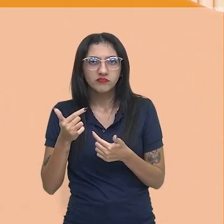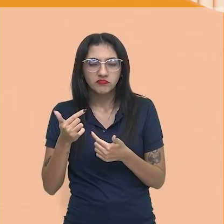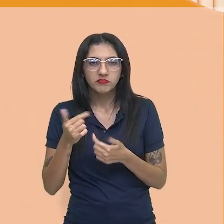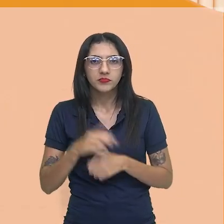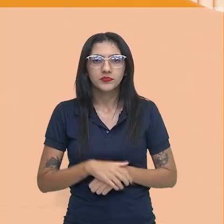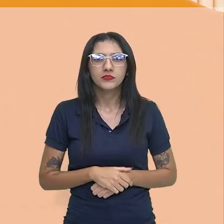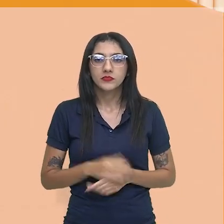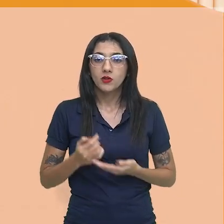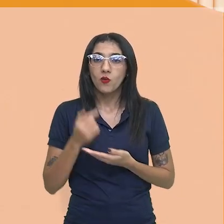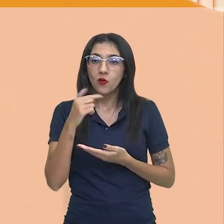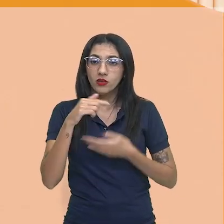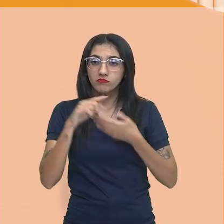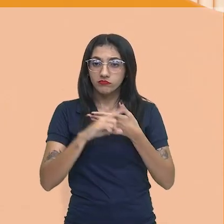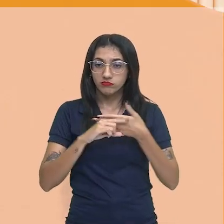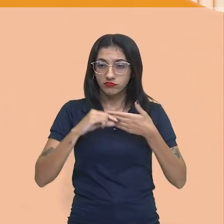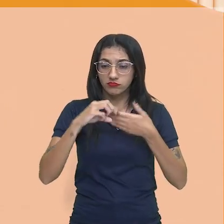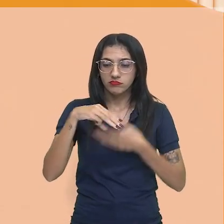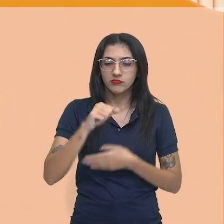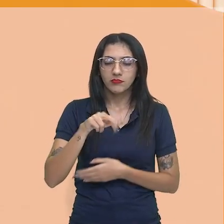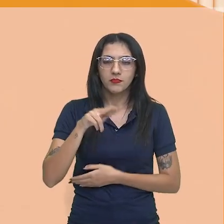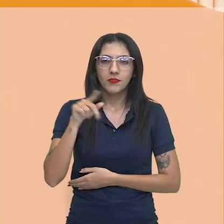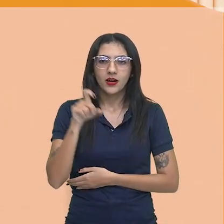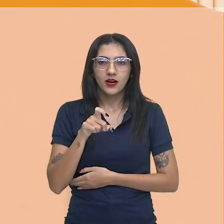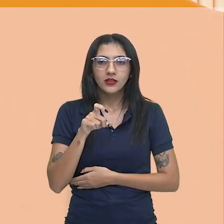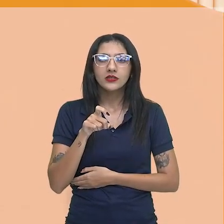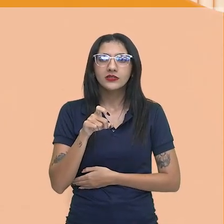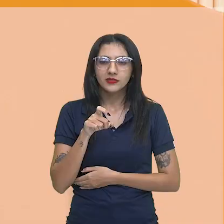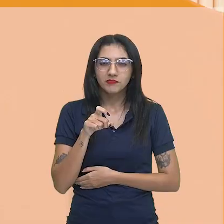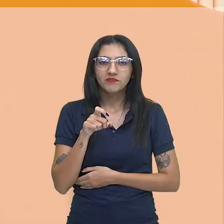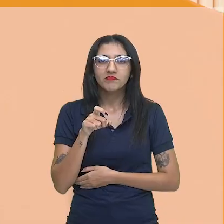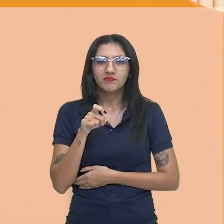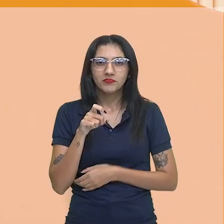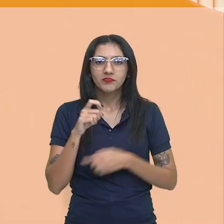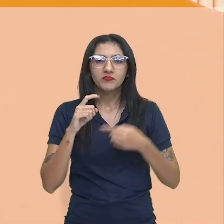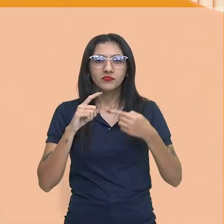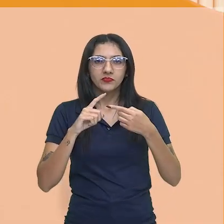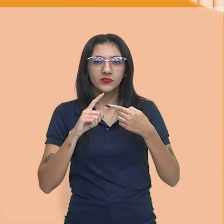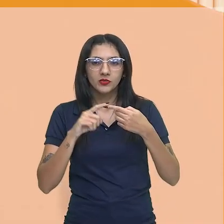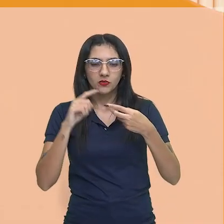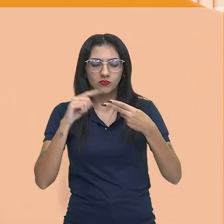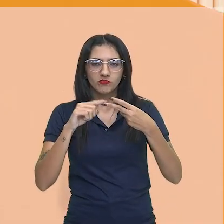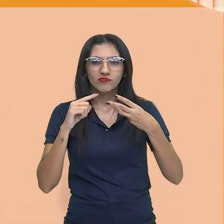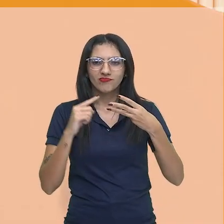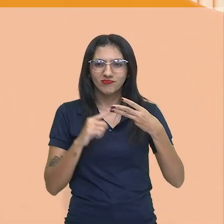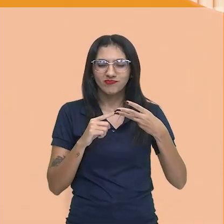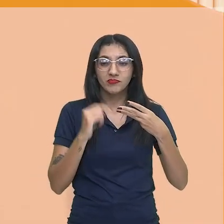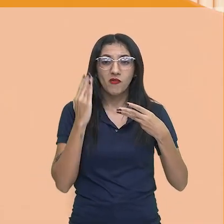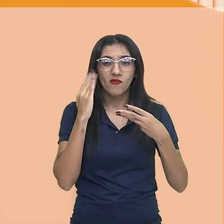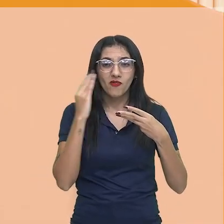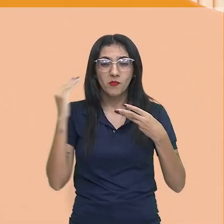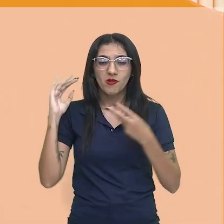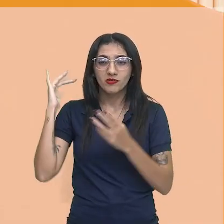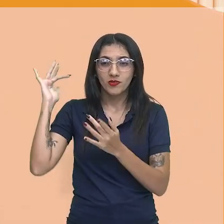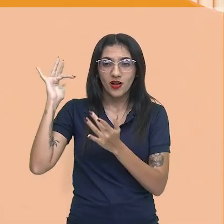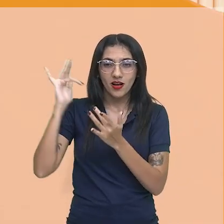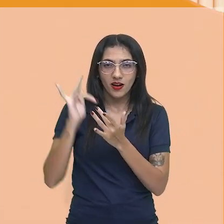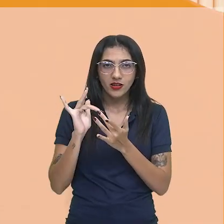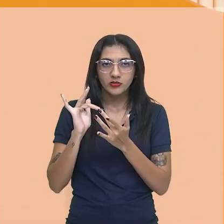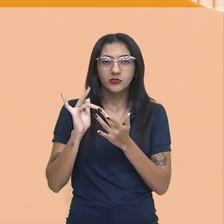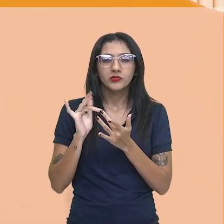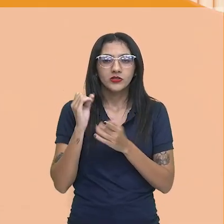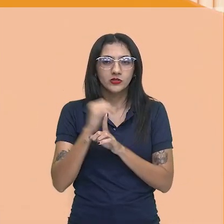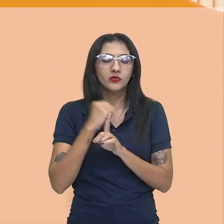Então, o Karl Marx, aí, esses três teóricos, né, os chamados clássicos da sociologia, são aqueles primeiro